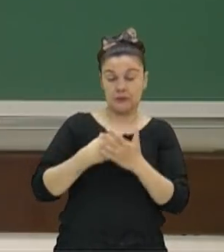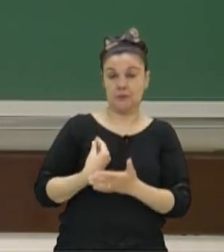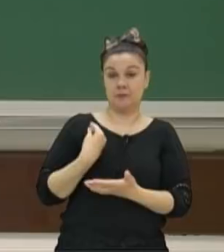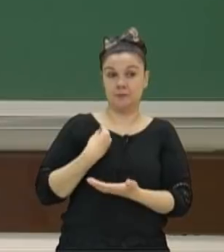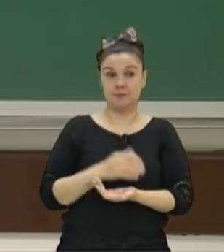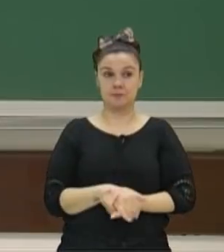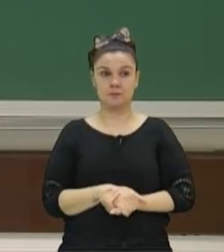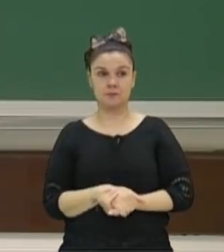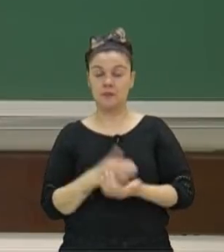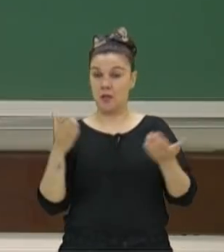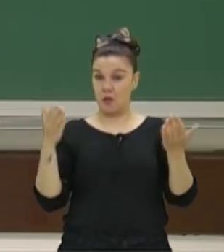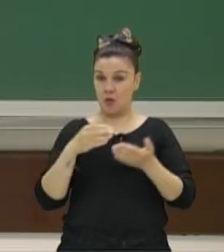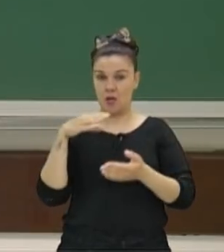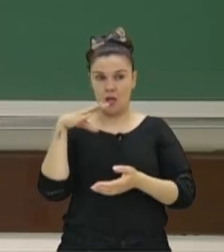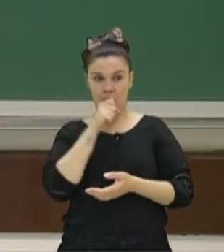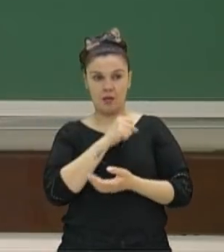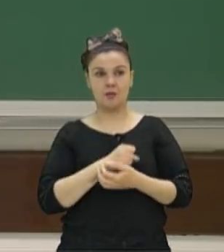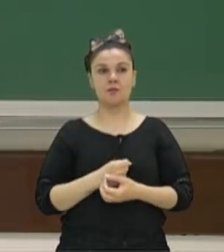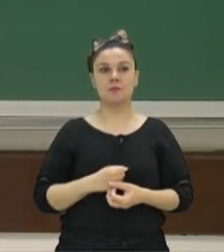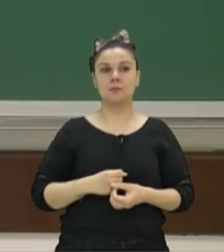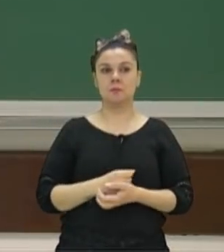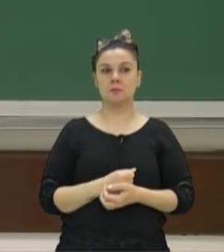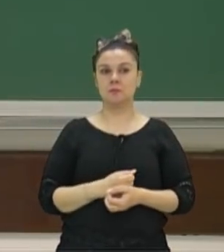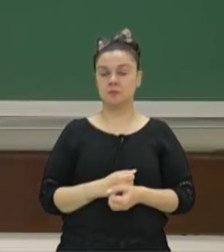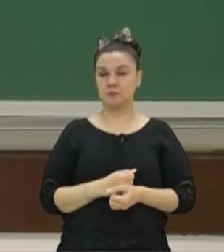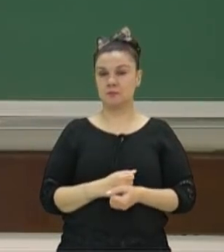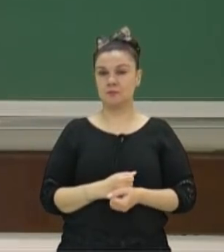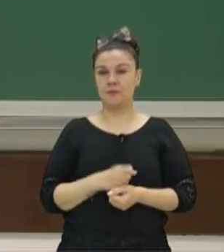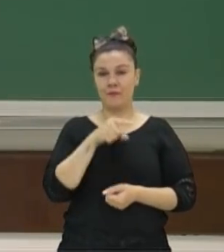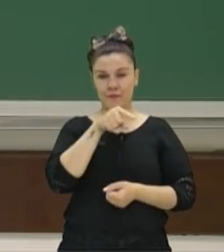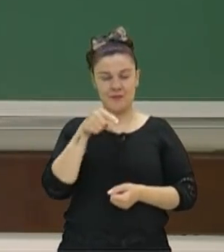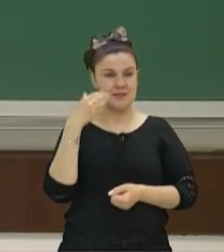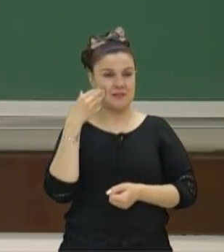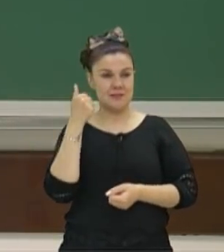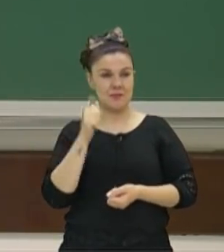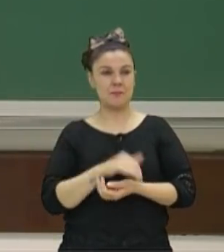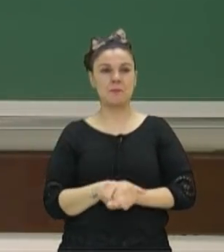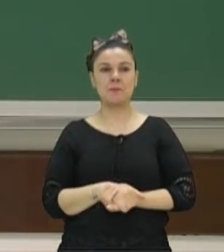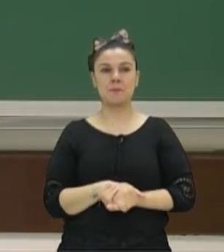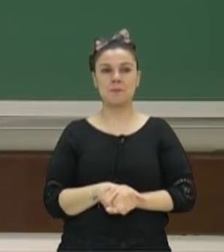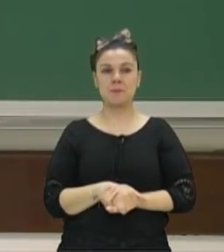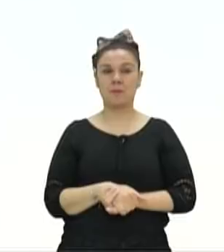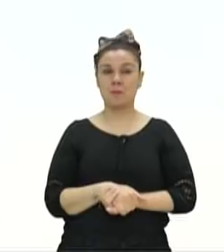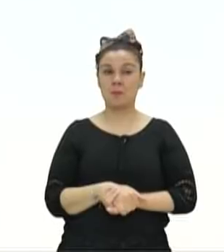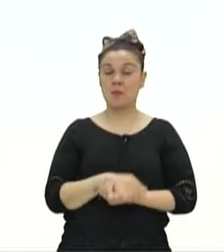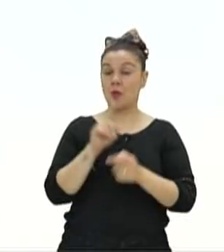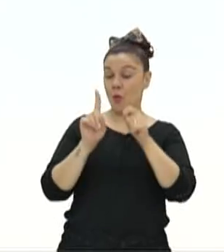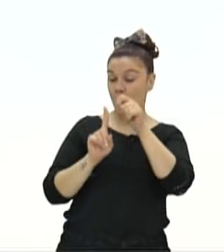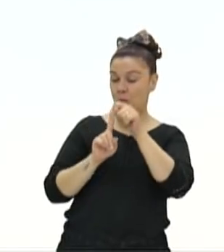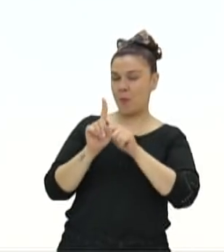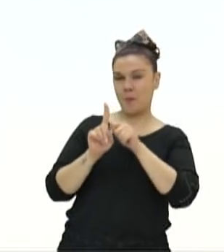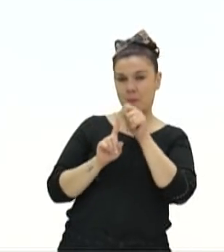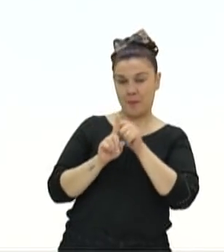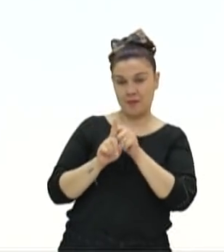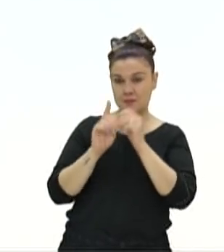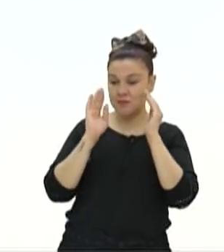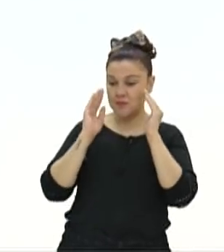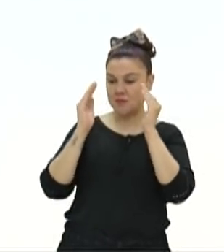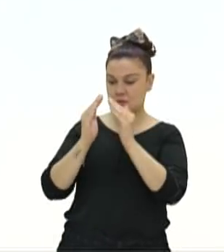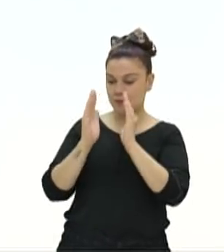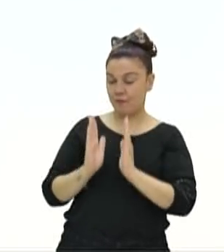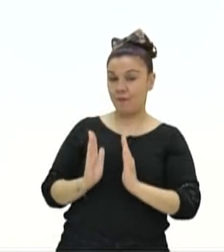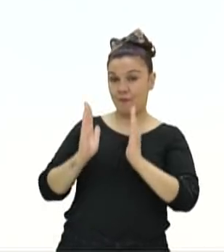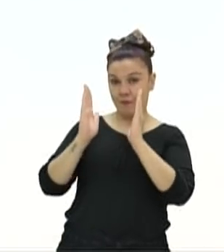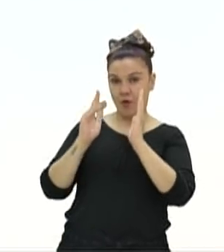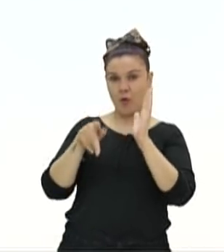vida. Um quiz aqui, um desafio, vamos ver se você sabe, né? Existe um mês